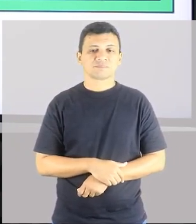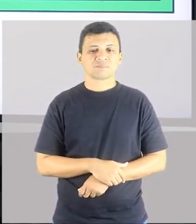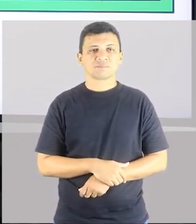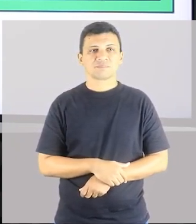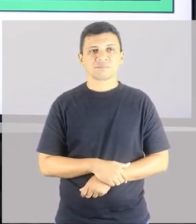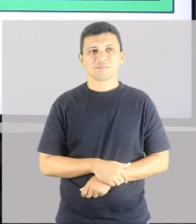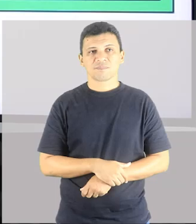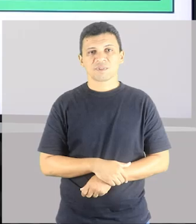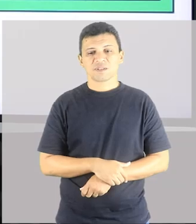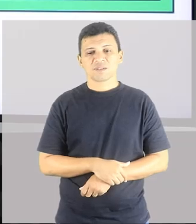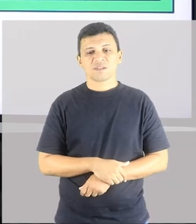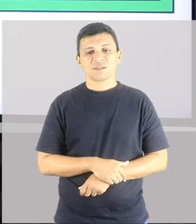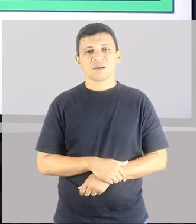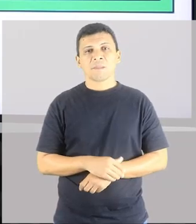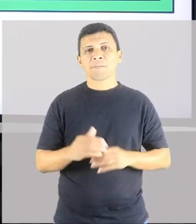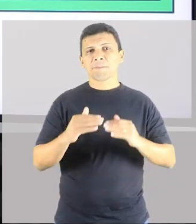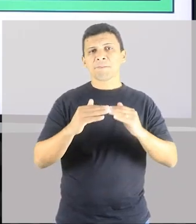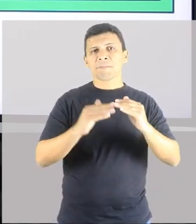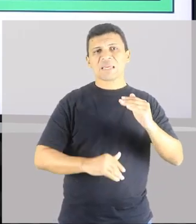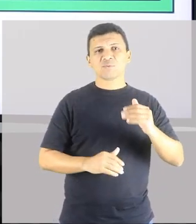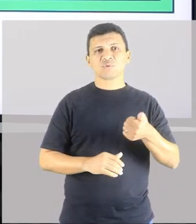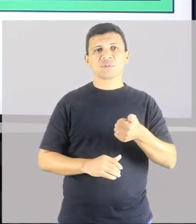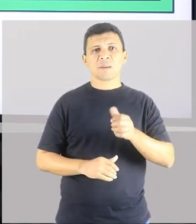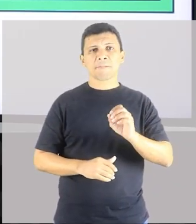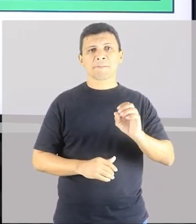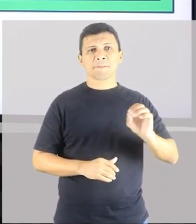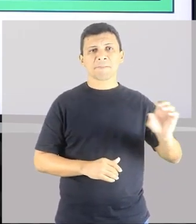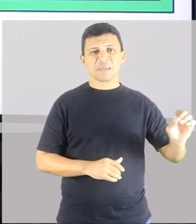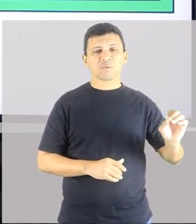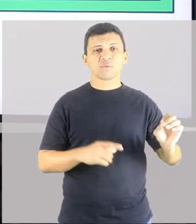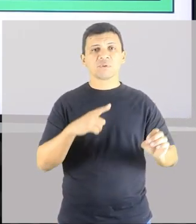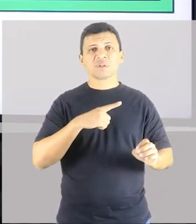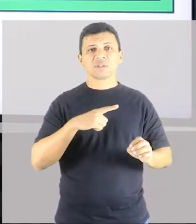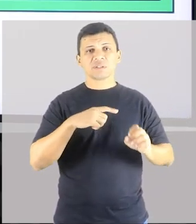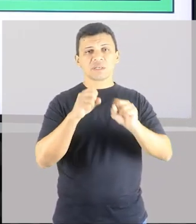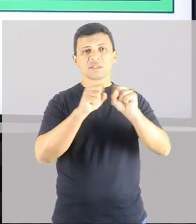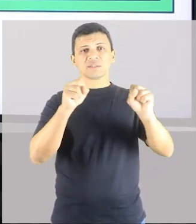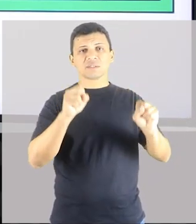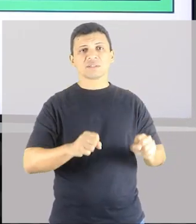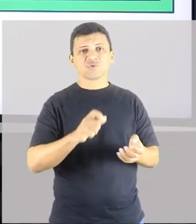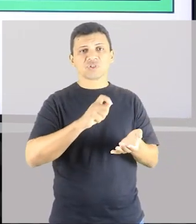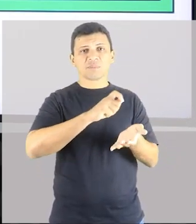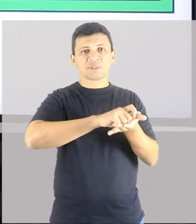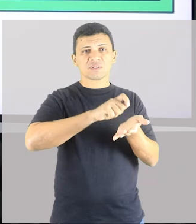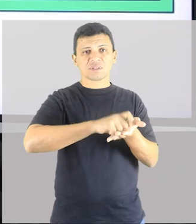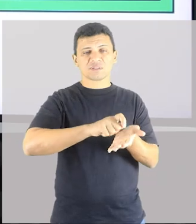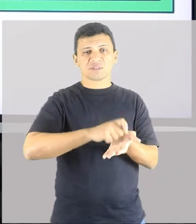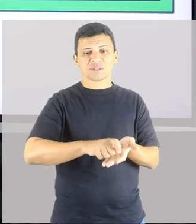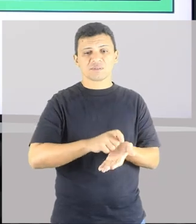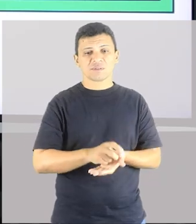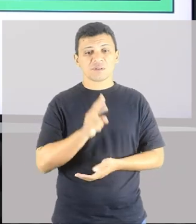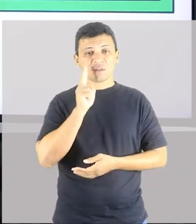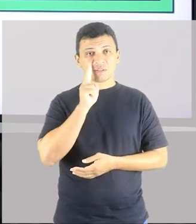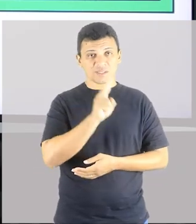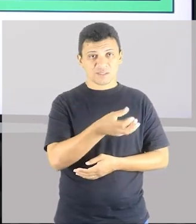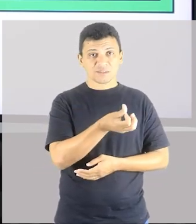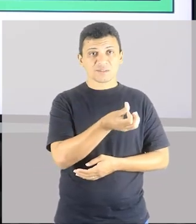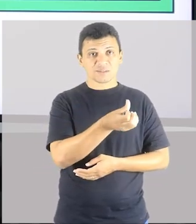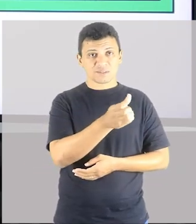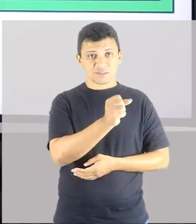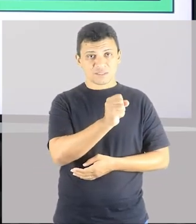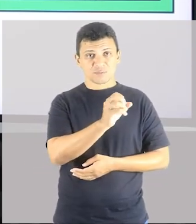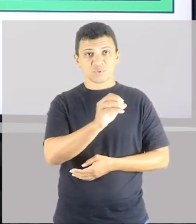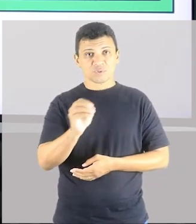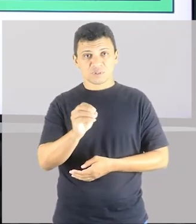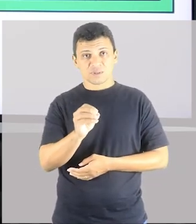então menos de 1.000, tem sistemas escritos. Então, se eu olhar, tem 6.800, mas